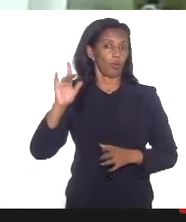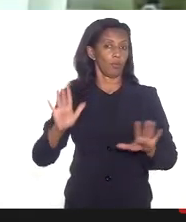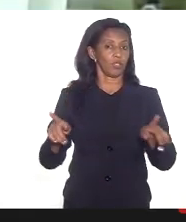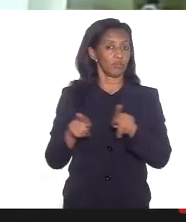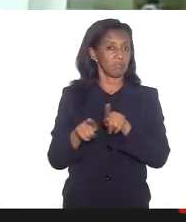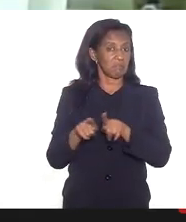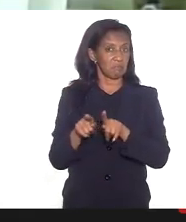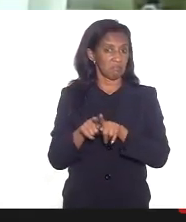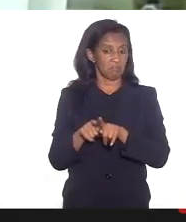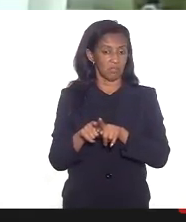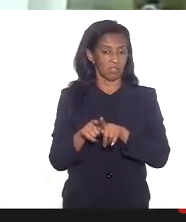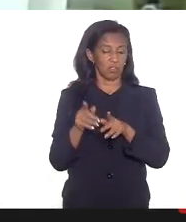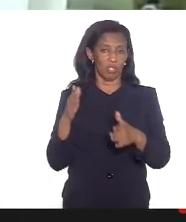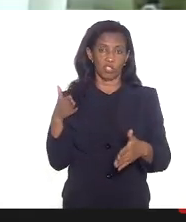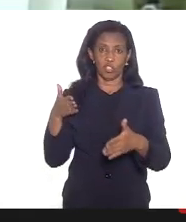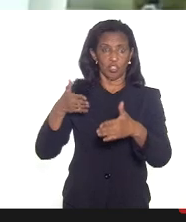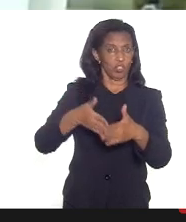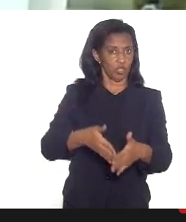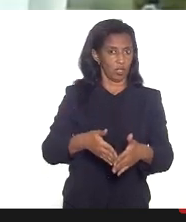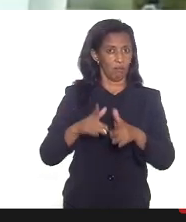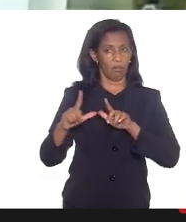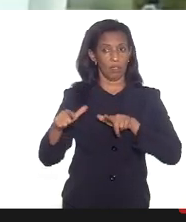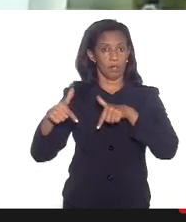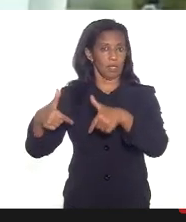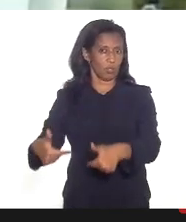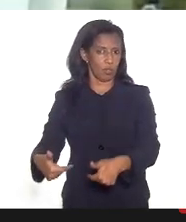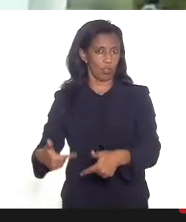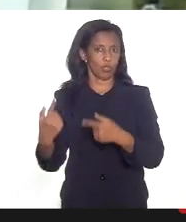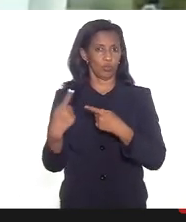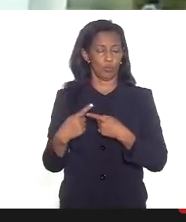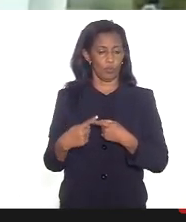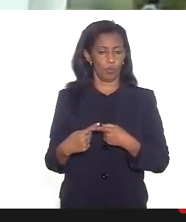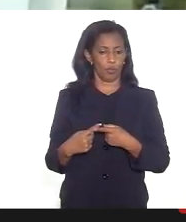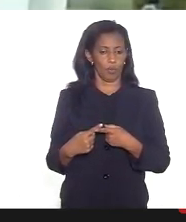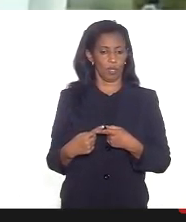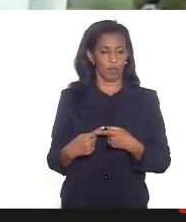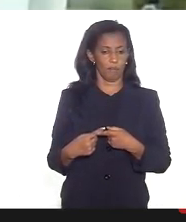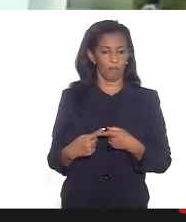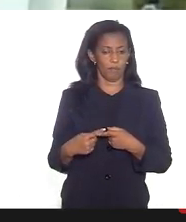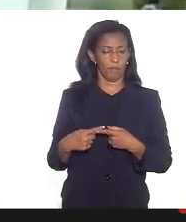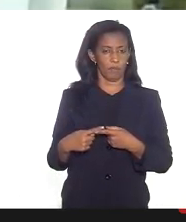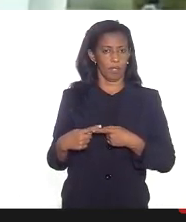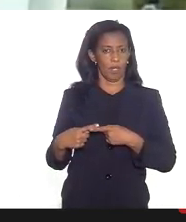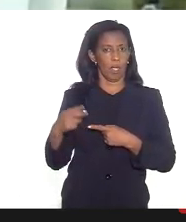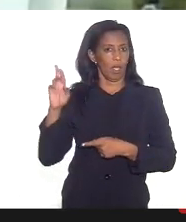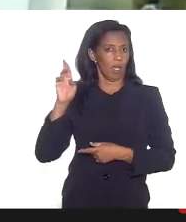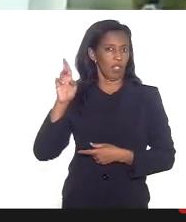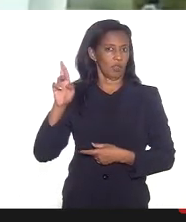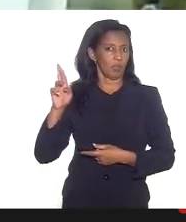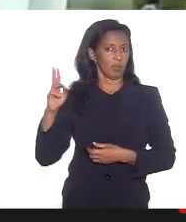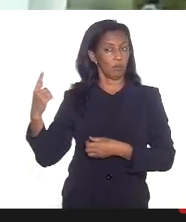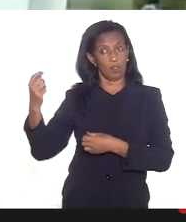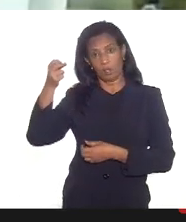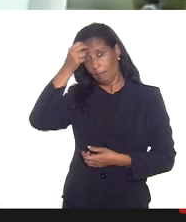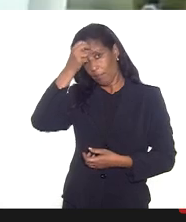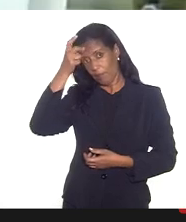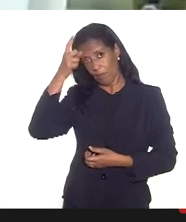nós também não estamos à frente diretamente das ações O que é a competência do município